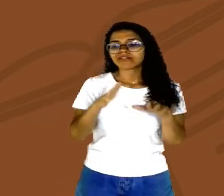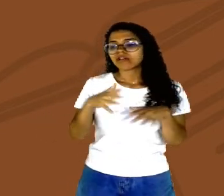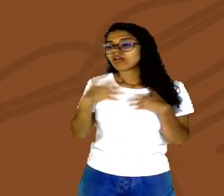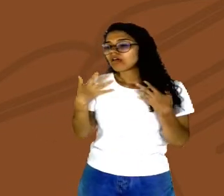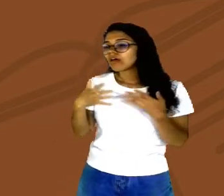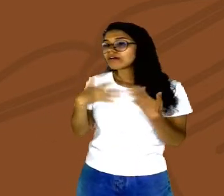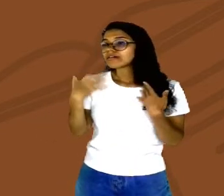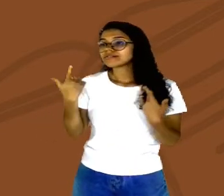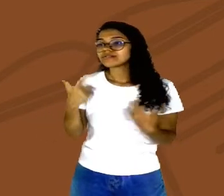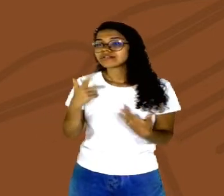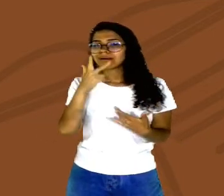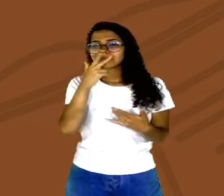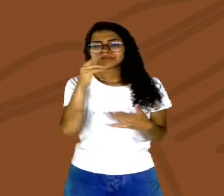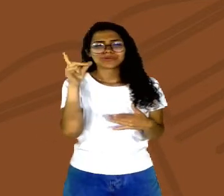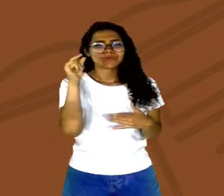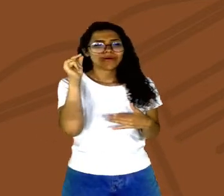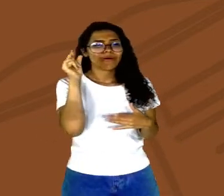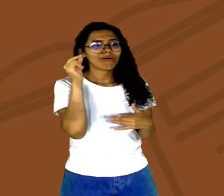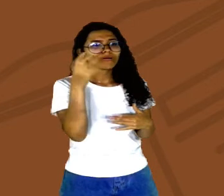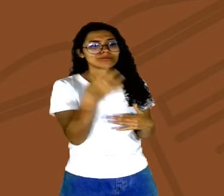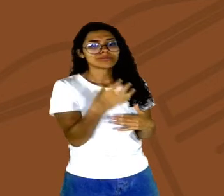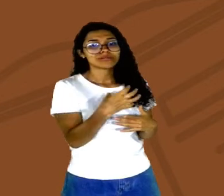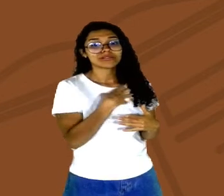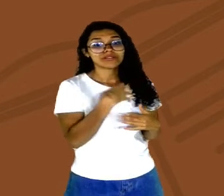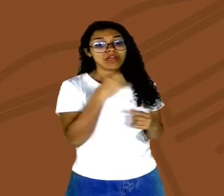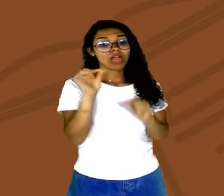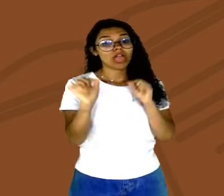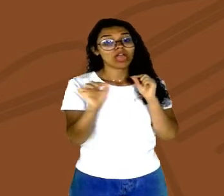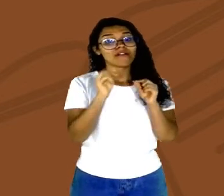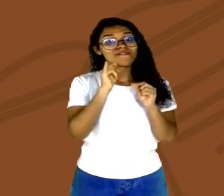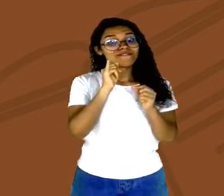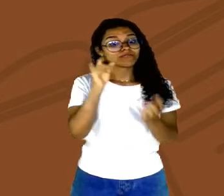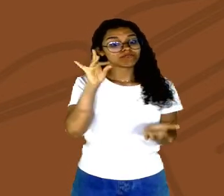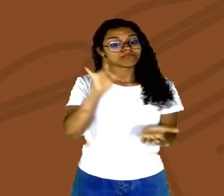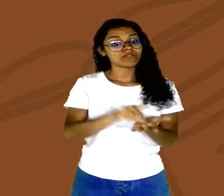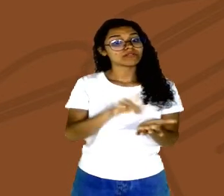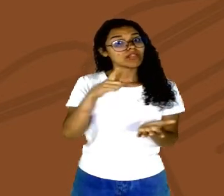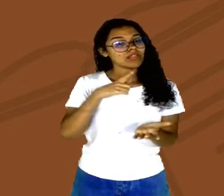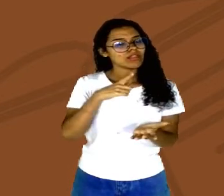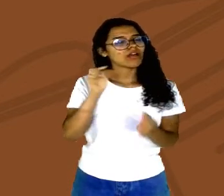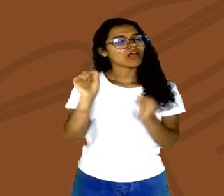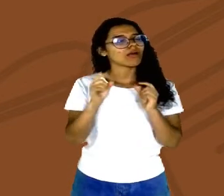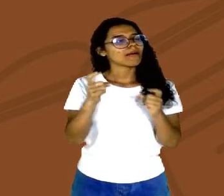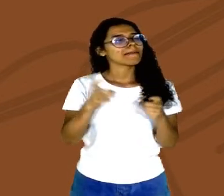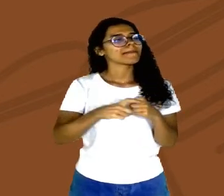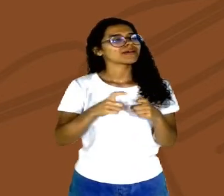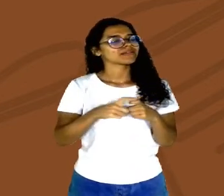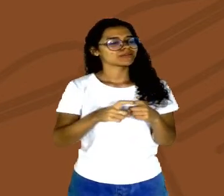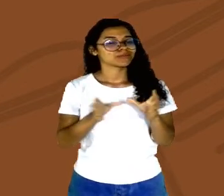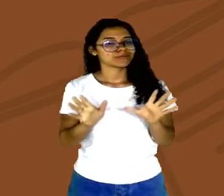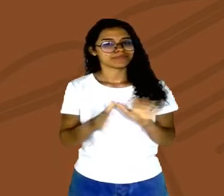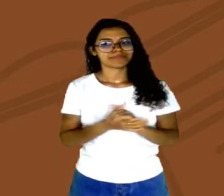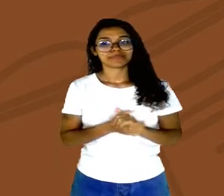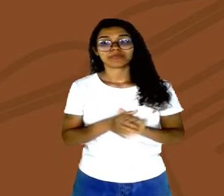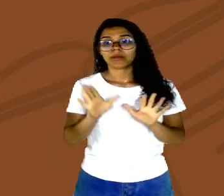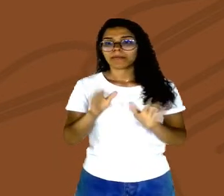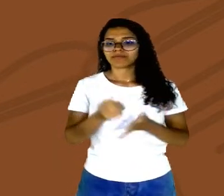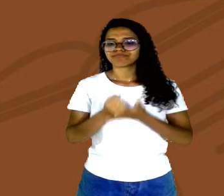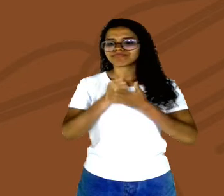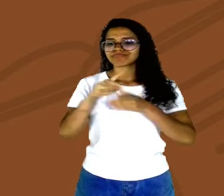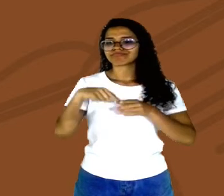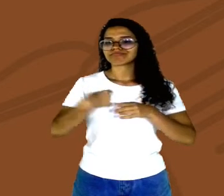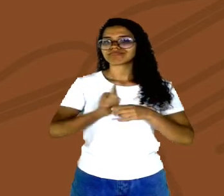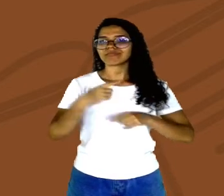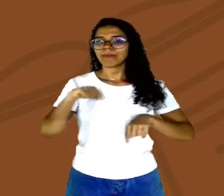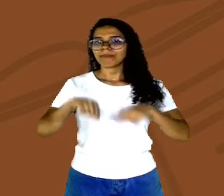ânimo, né? Fica um pouco sonolenta. Quem diagnostica isso? O médico, tá certo? Mas tem essa função de atuar sobre o nosso metabolismo.